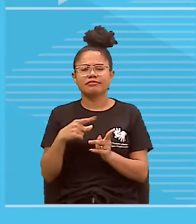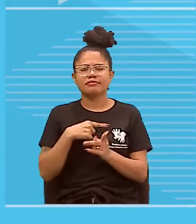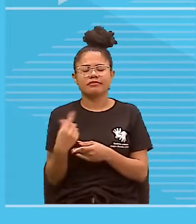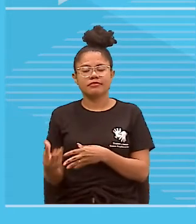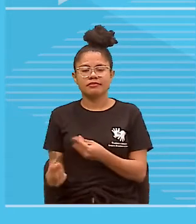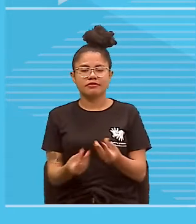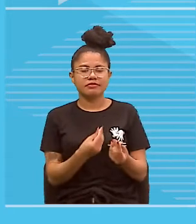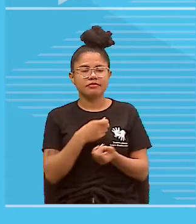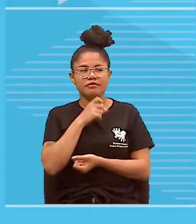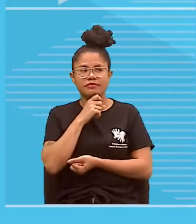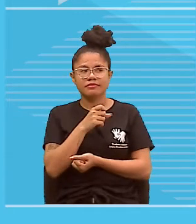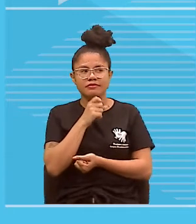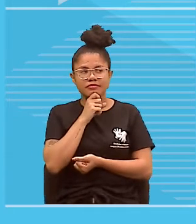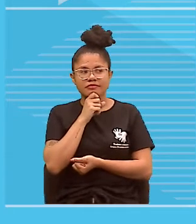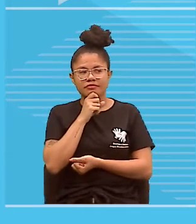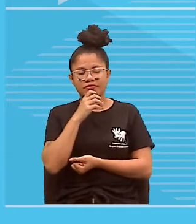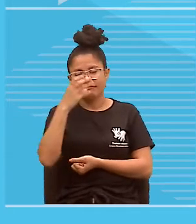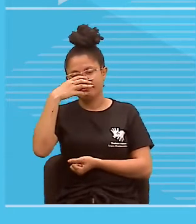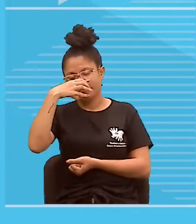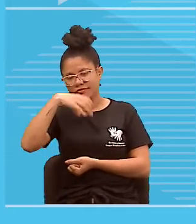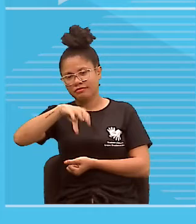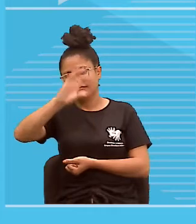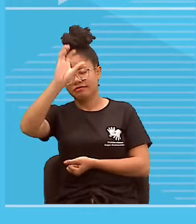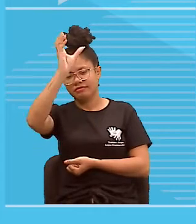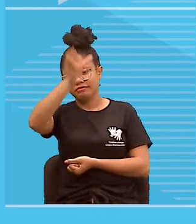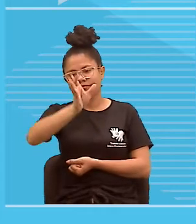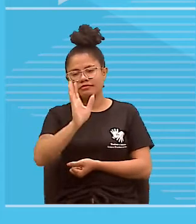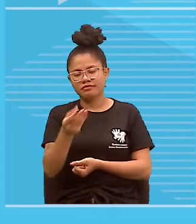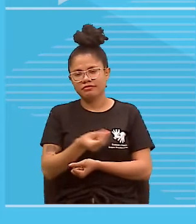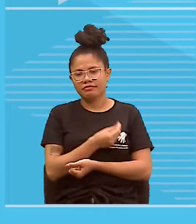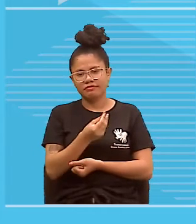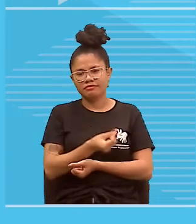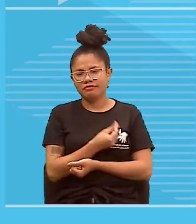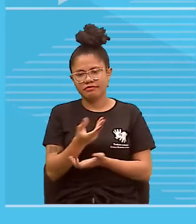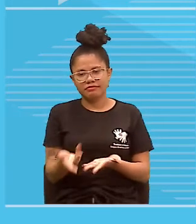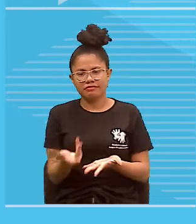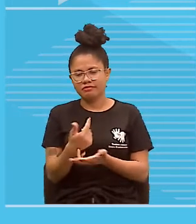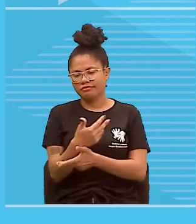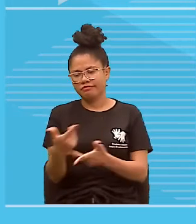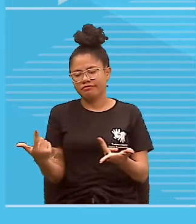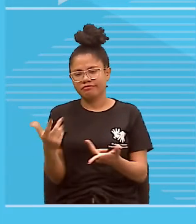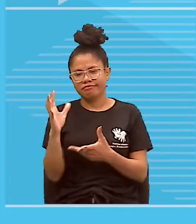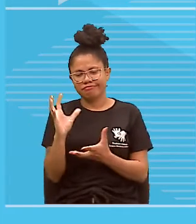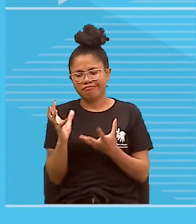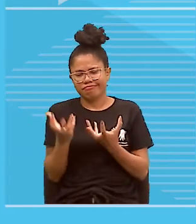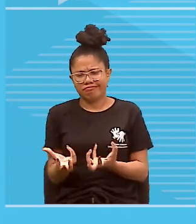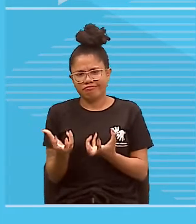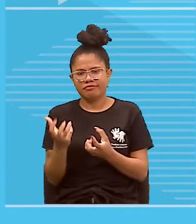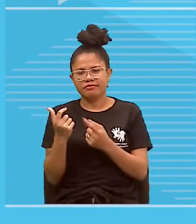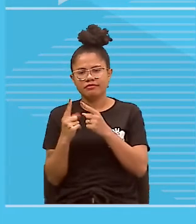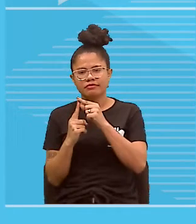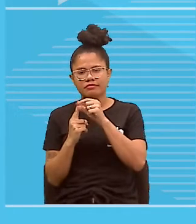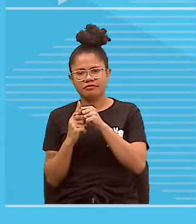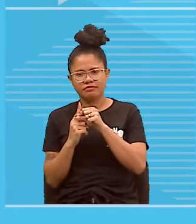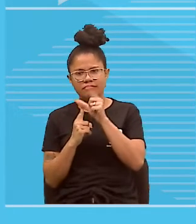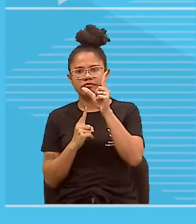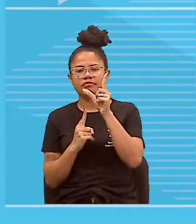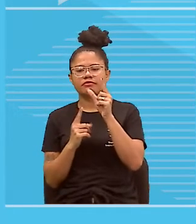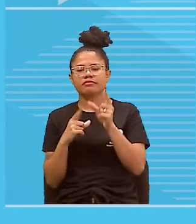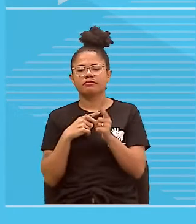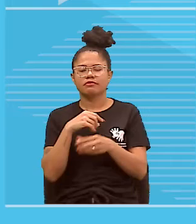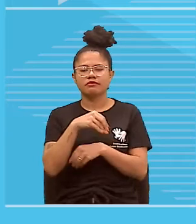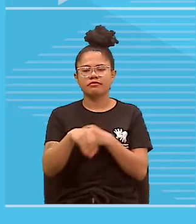muito gelo ela é o elefante não o elefante já vive nas Savanas né nas regiões africanas Bem quentes Então vão fazer essa